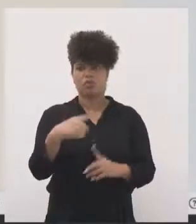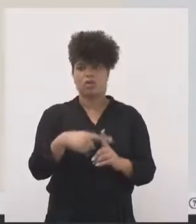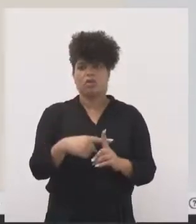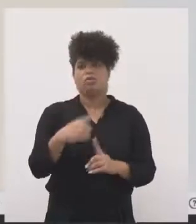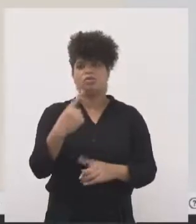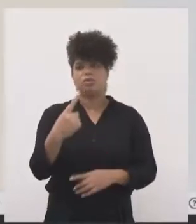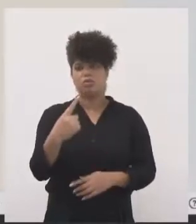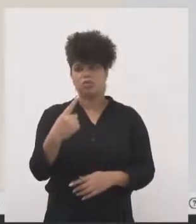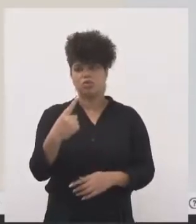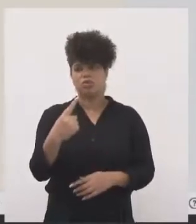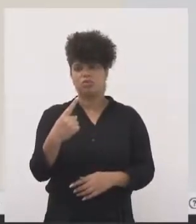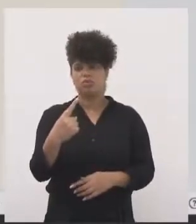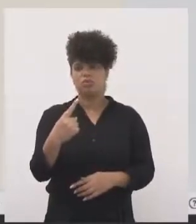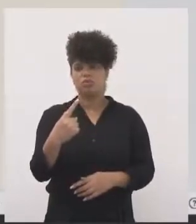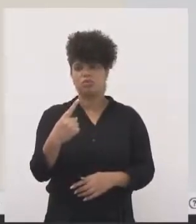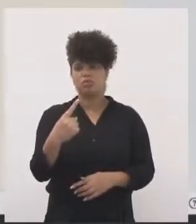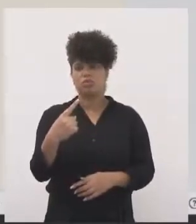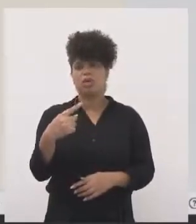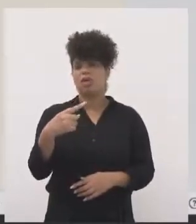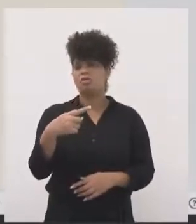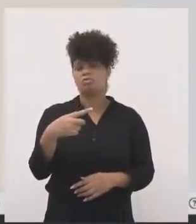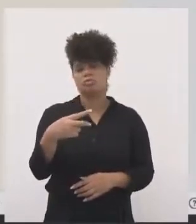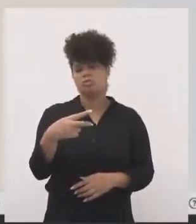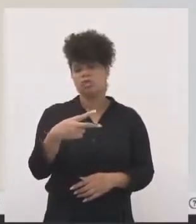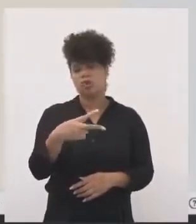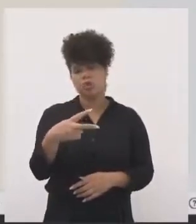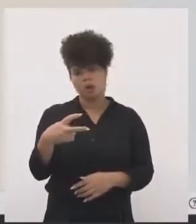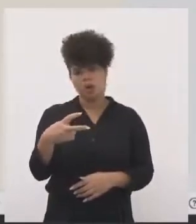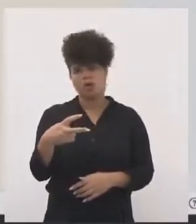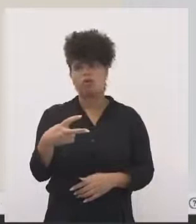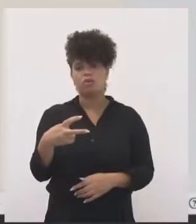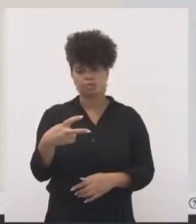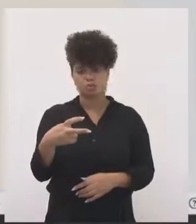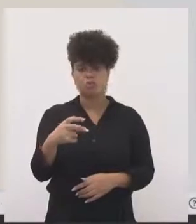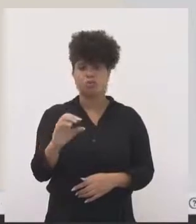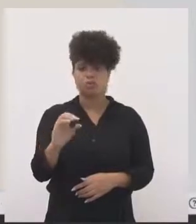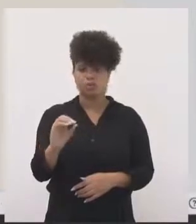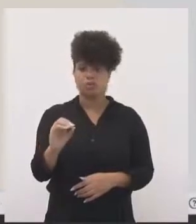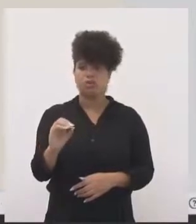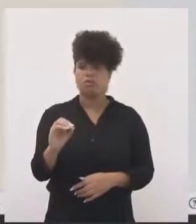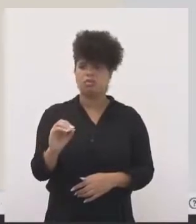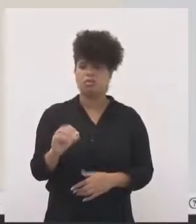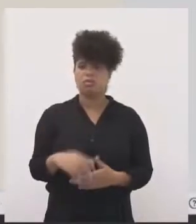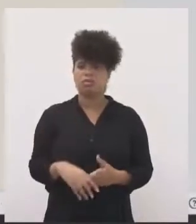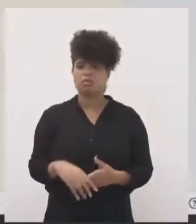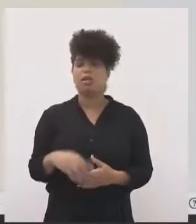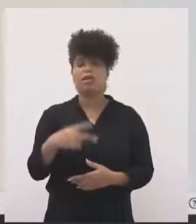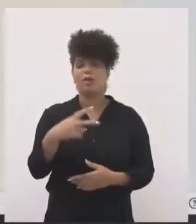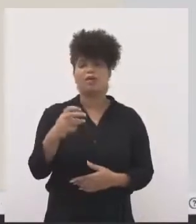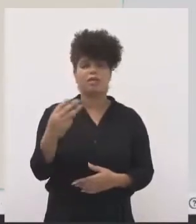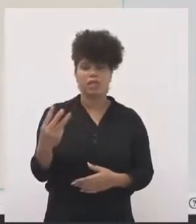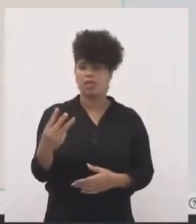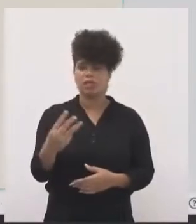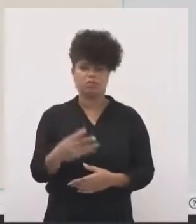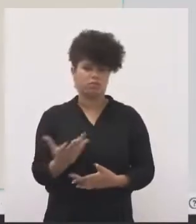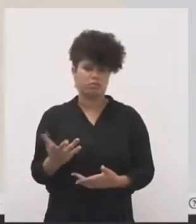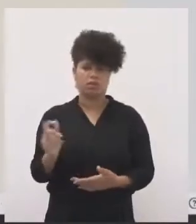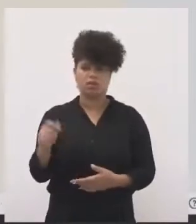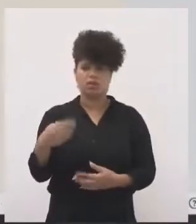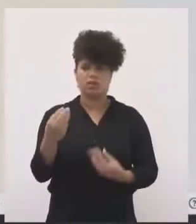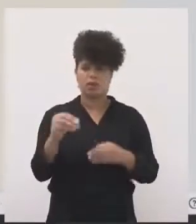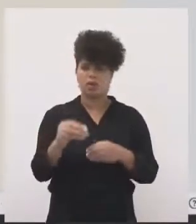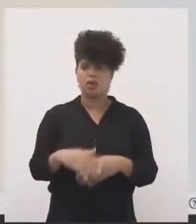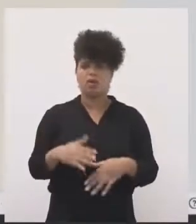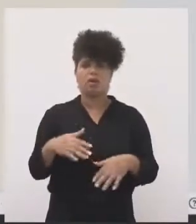1 igual, aí eu consigo colocar assim, tá, Ana? Agora, se for, dependendo